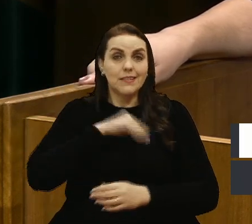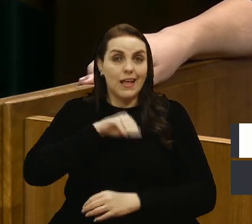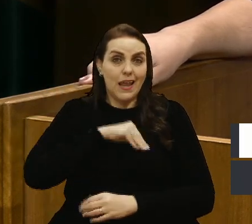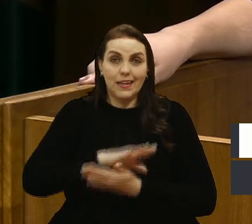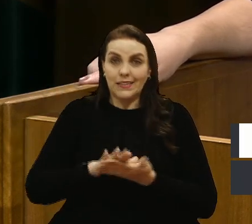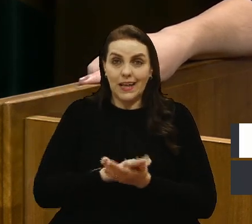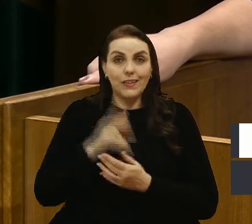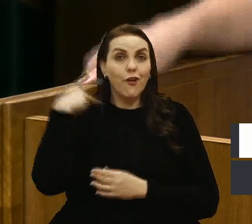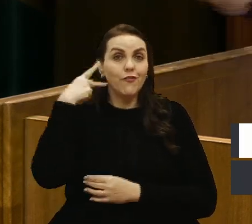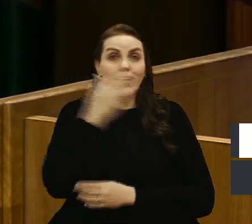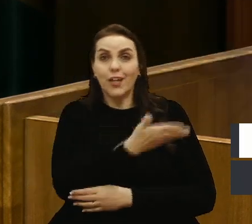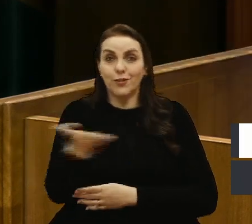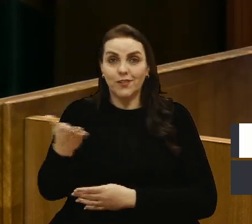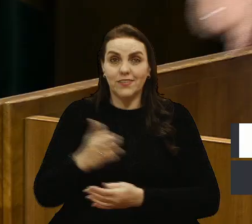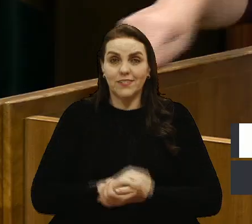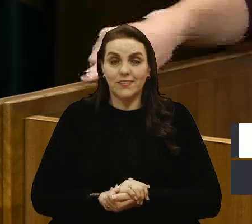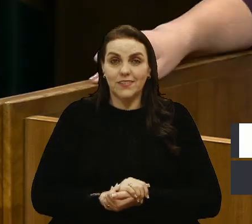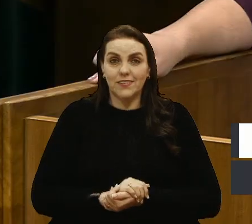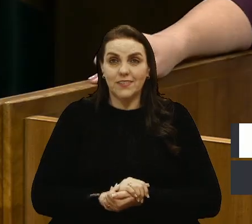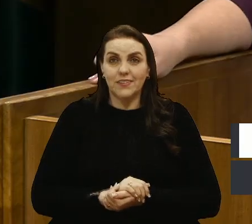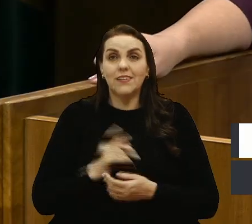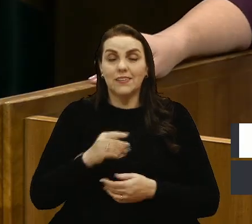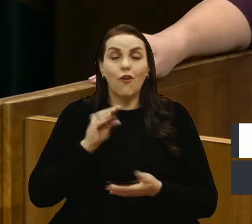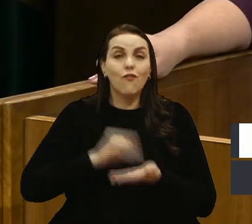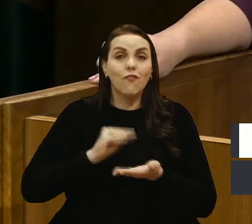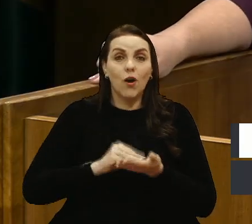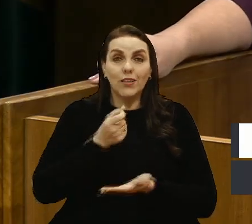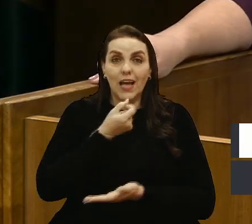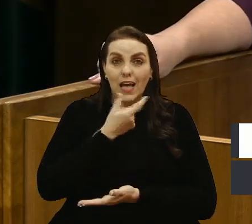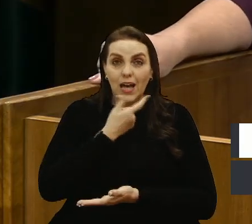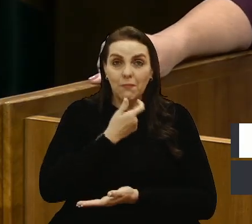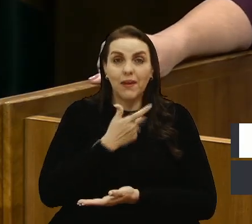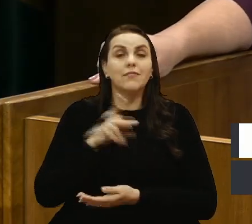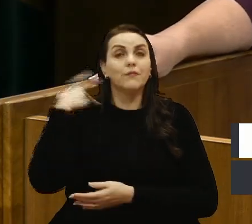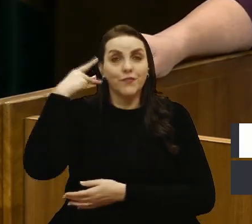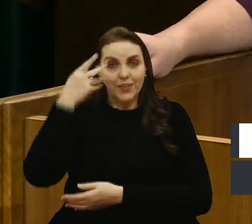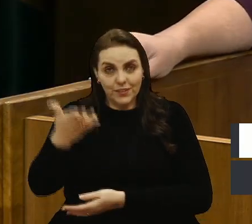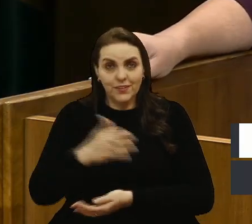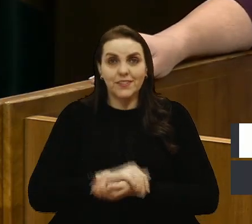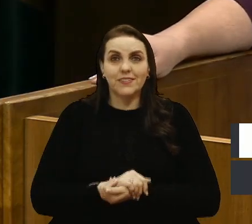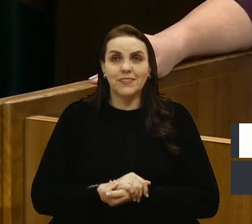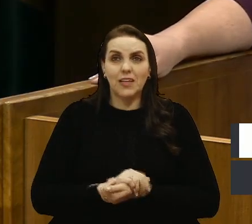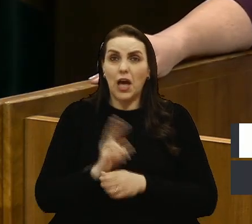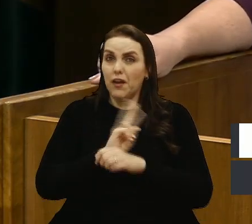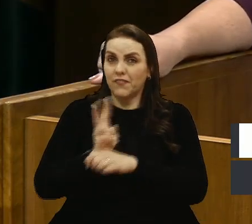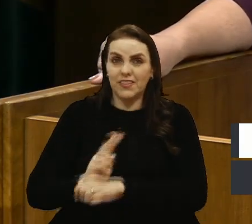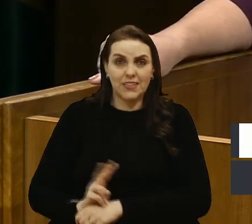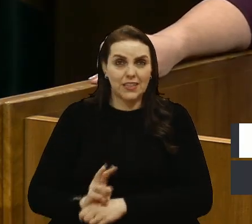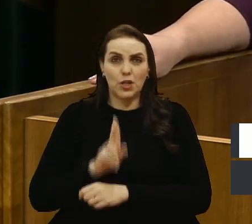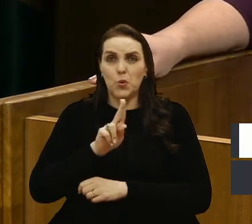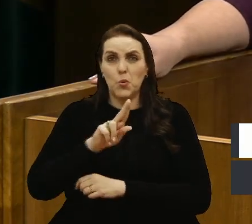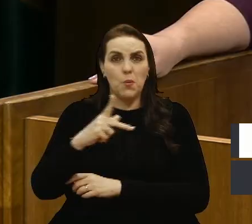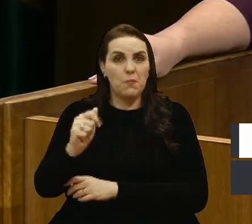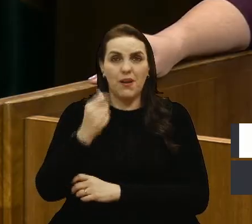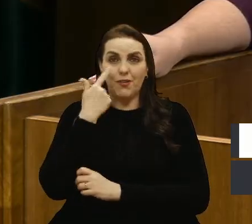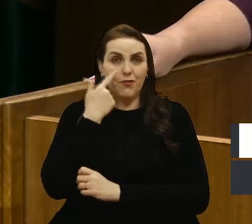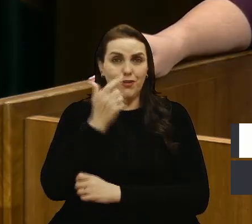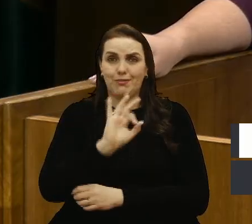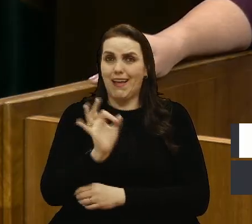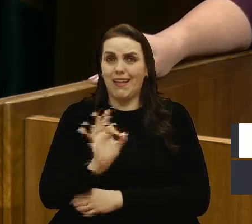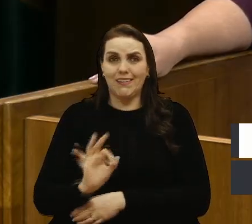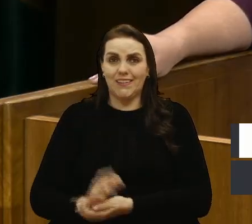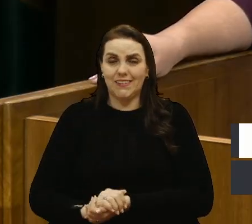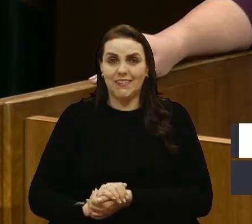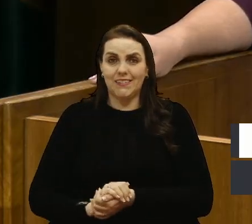foram os vereadores. Quem falou da falta de medicamento foi os vereadores. A fiscalização das UPAs não viu isso. A fiscalização